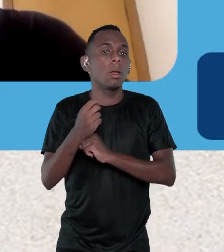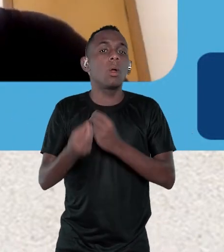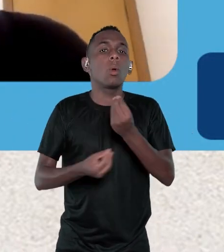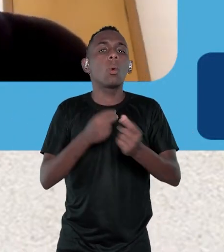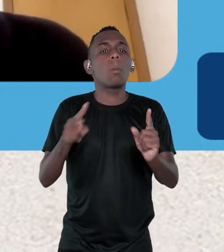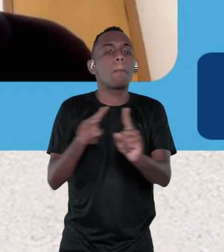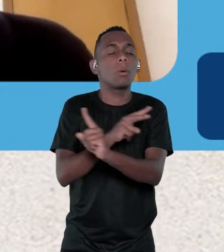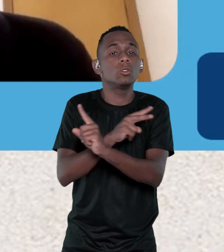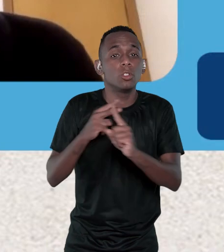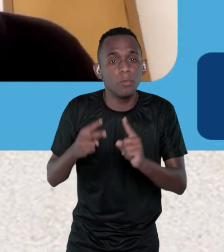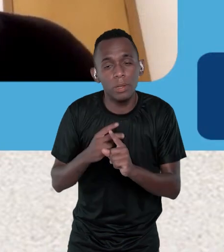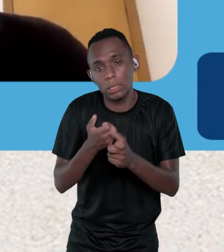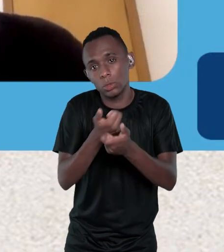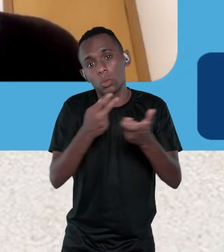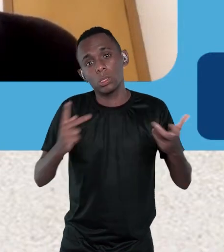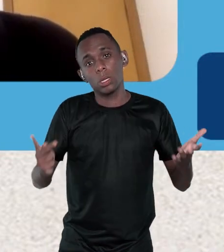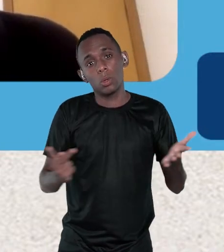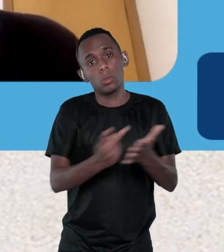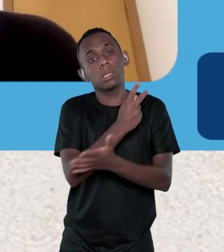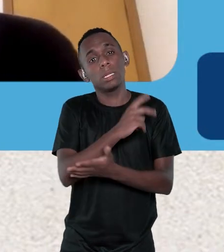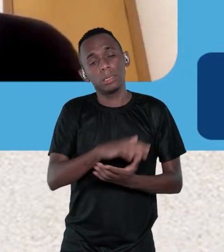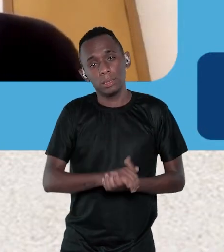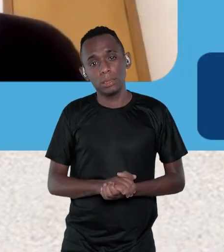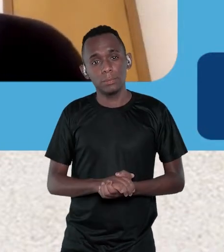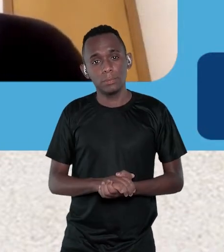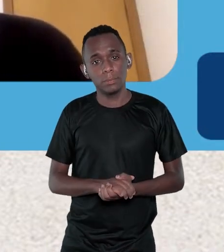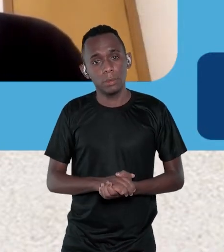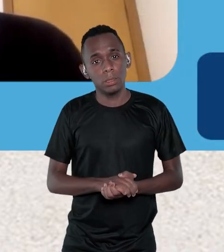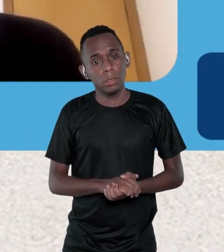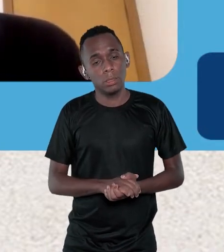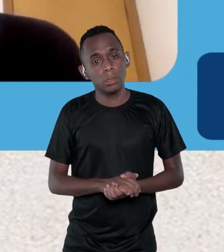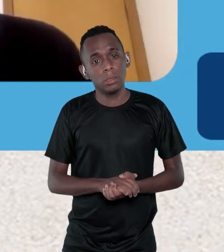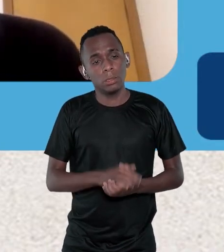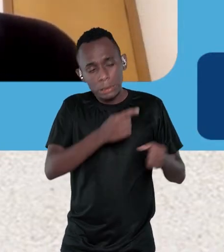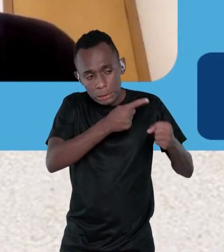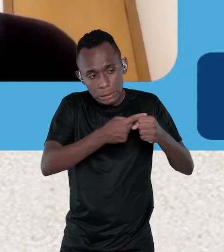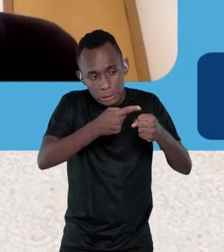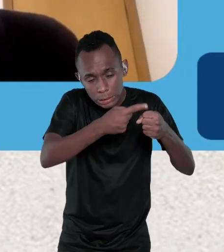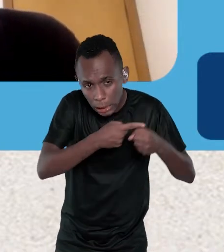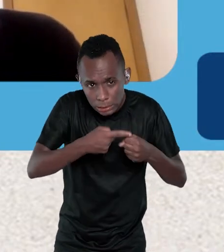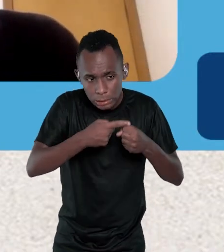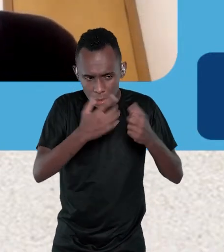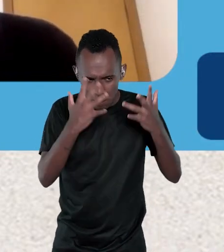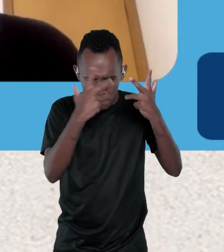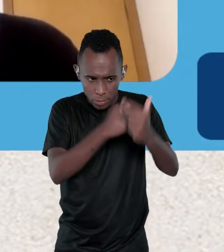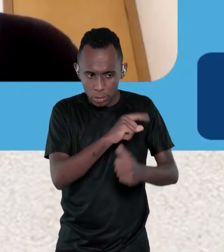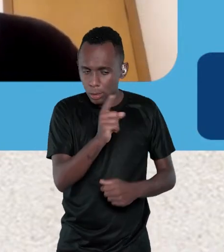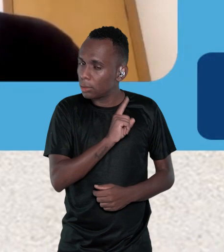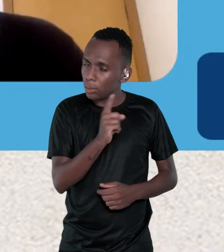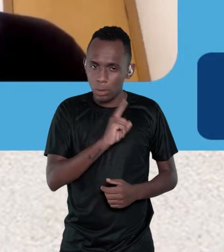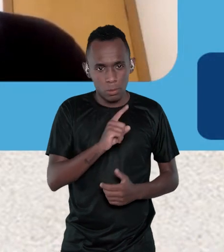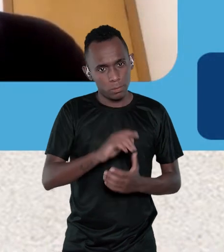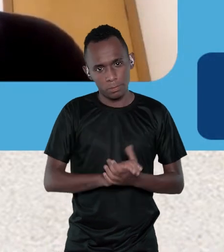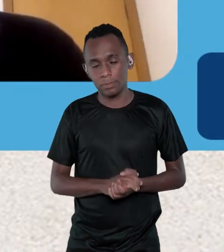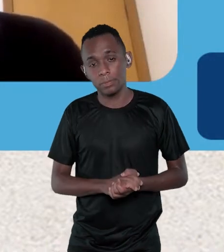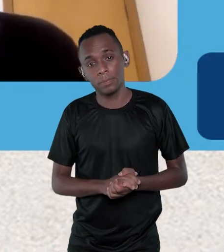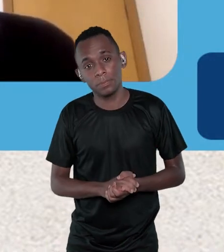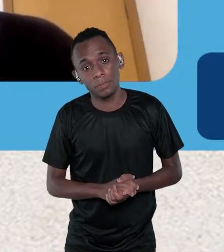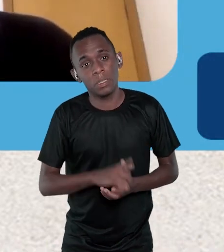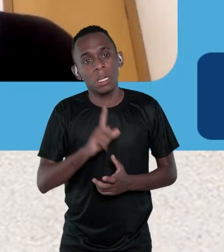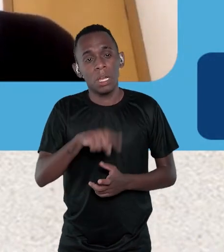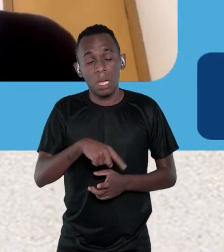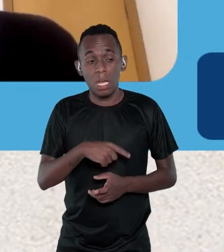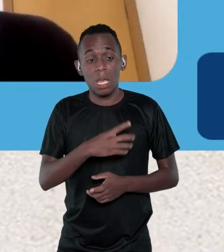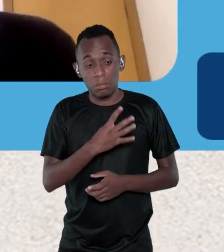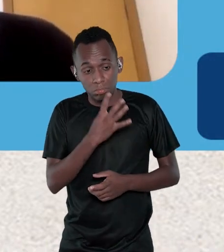também, e há uma visão sobre as coisas que acontecem no Vale do Jequitinhonha. Nem tudo é bonitinho